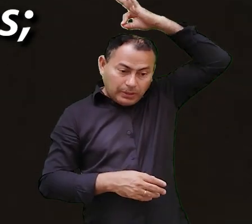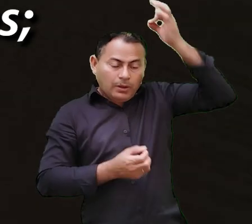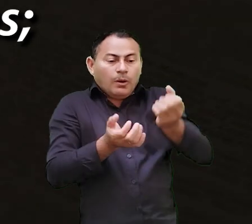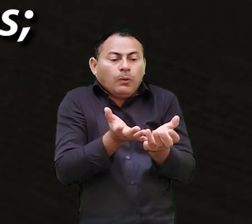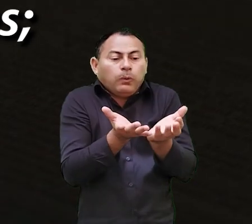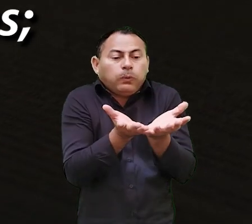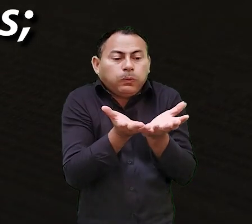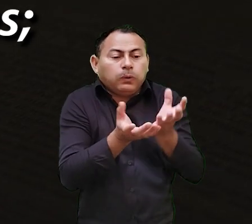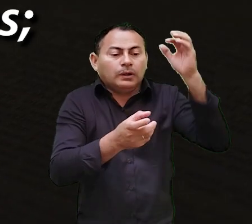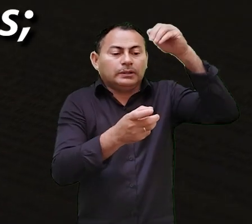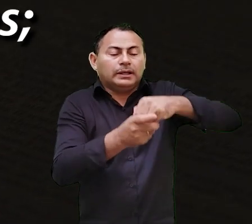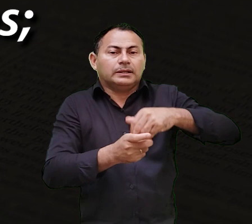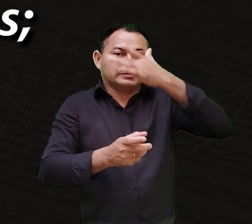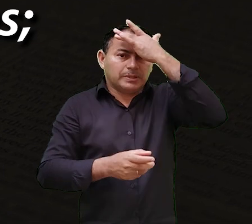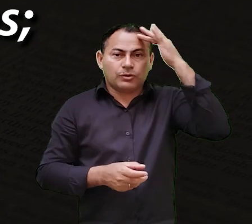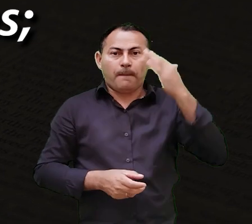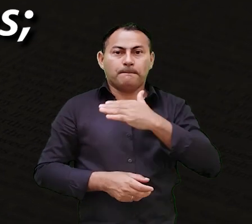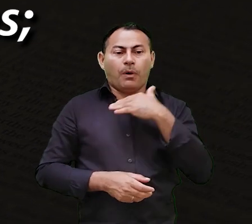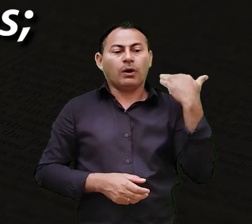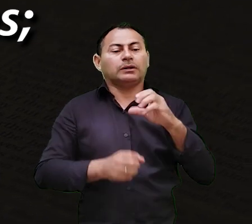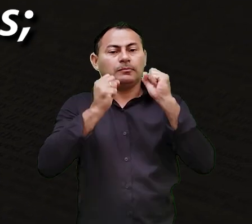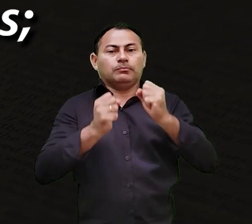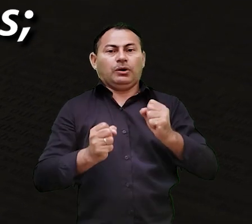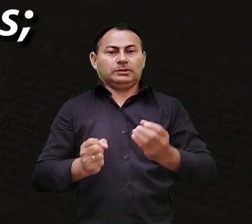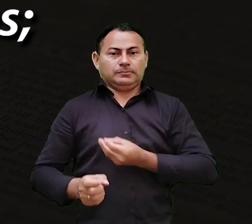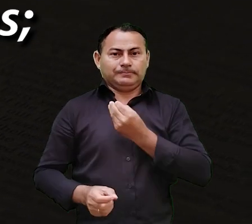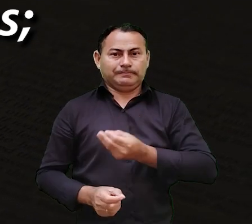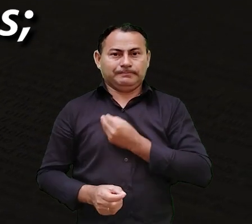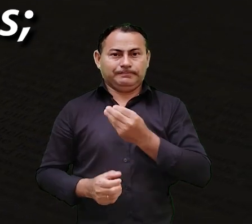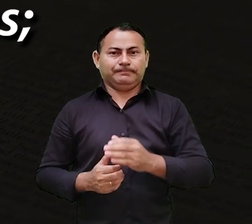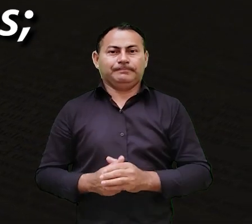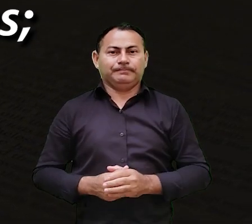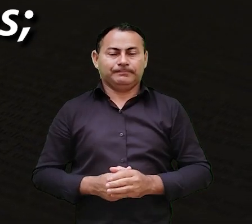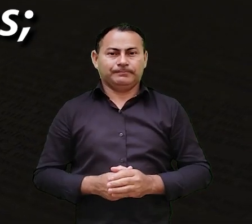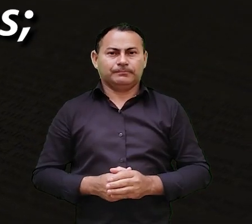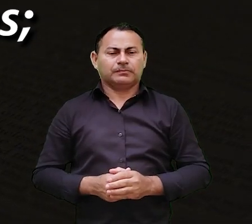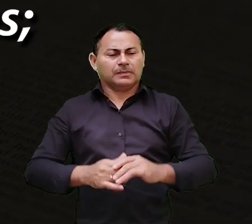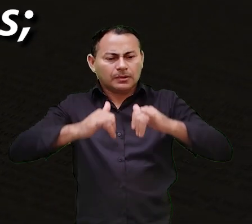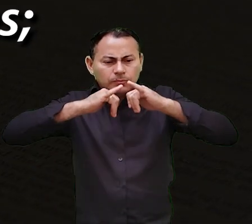ó espírito, e sopre dentro desses mortos, para que vivam.